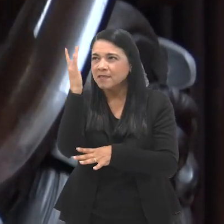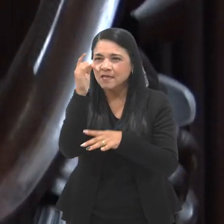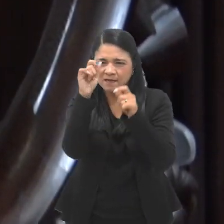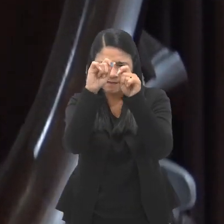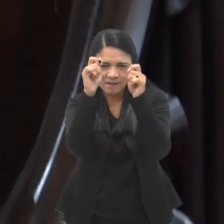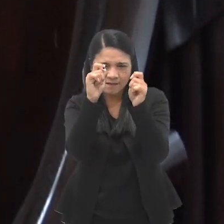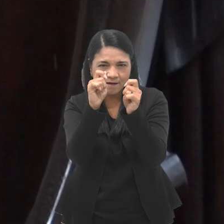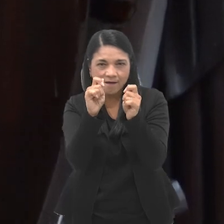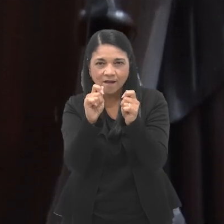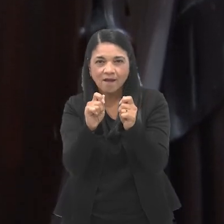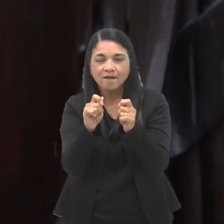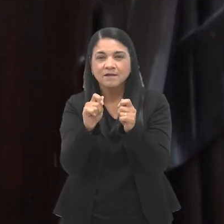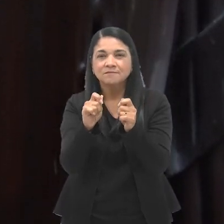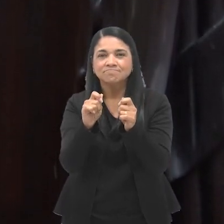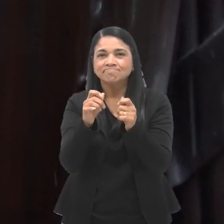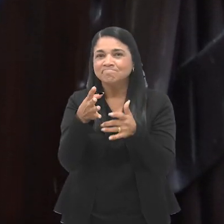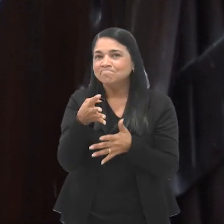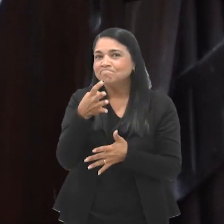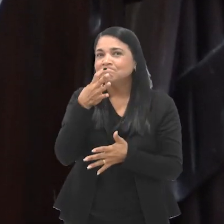madeira.